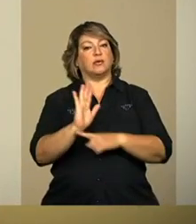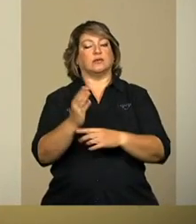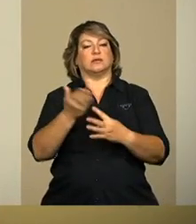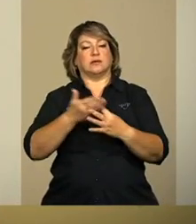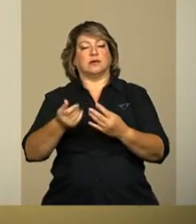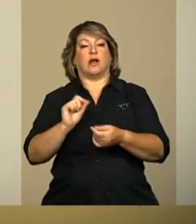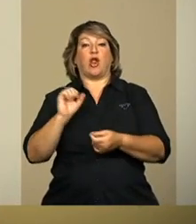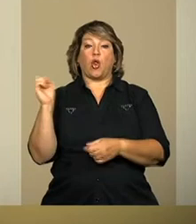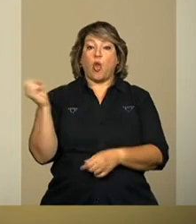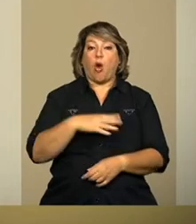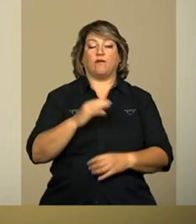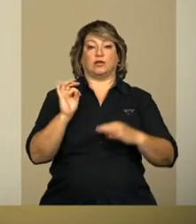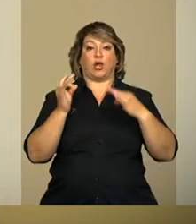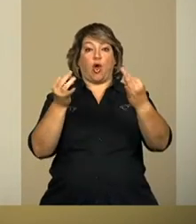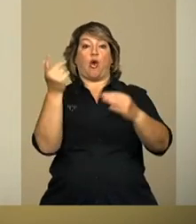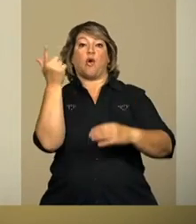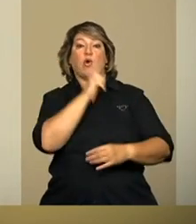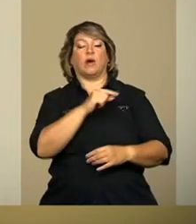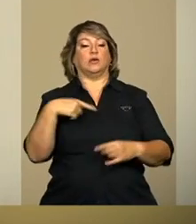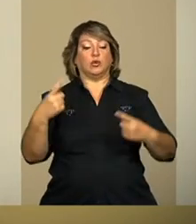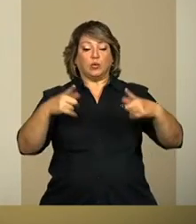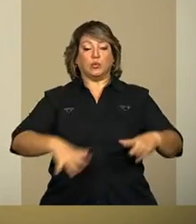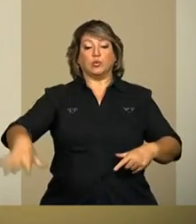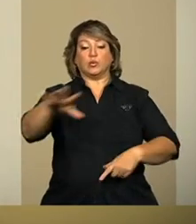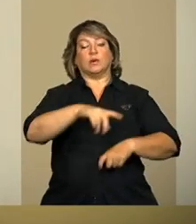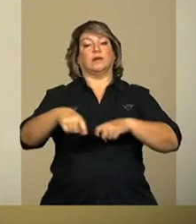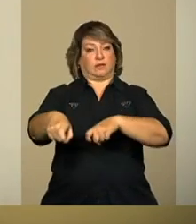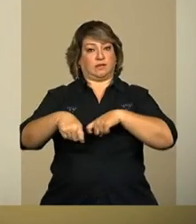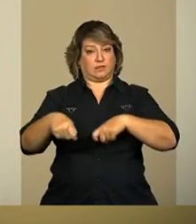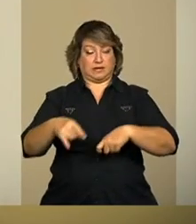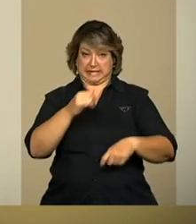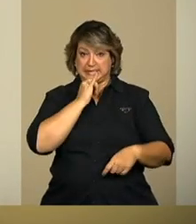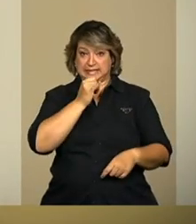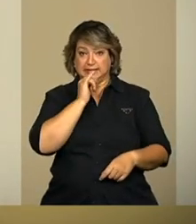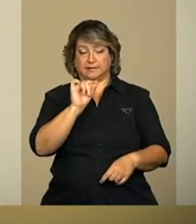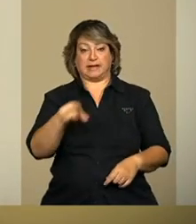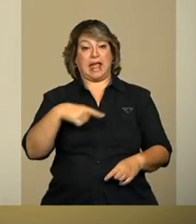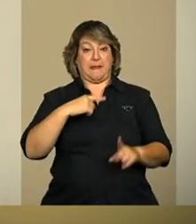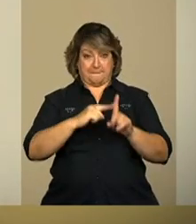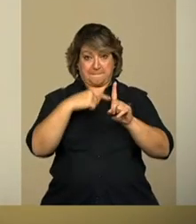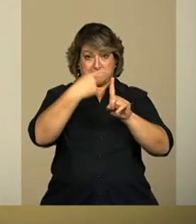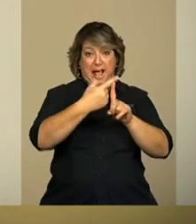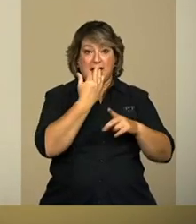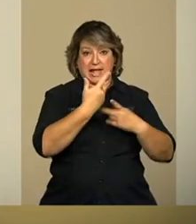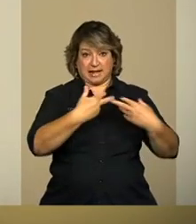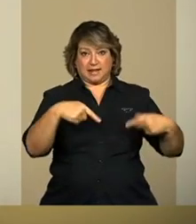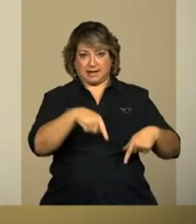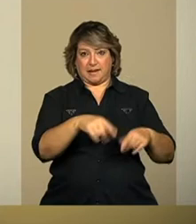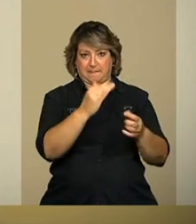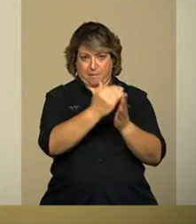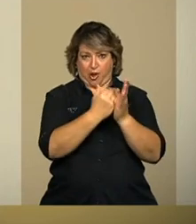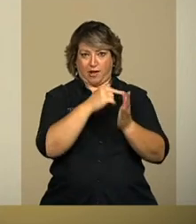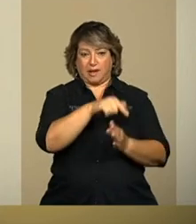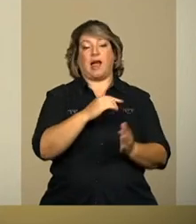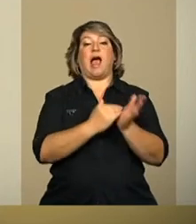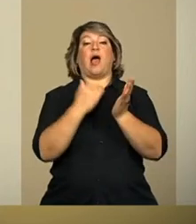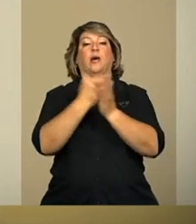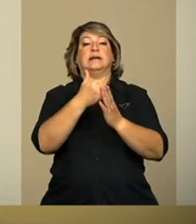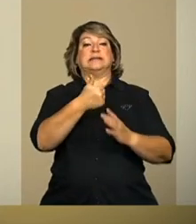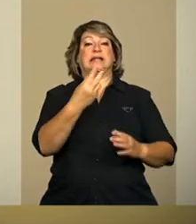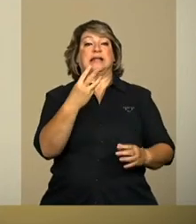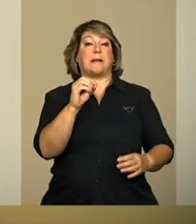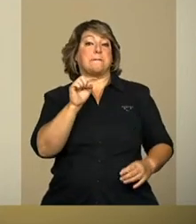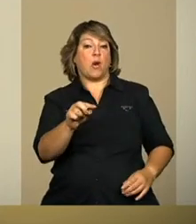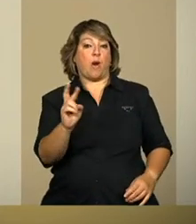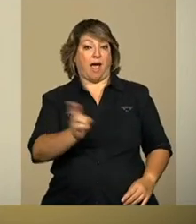de novas tecnologias nas propriedades rurais no caso do Mais Alimentos nós aumentamos de R